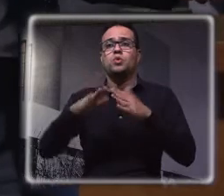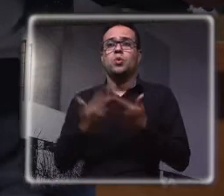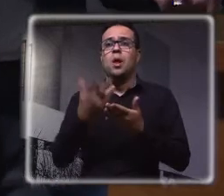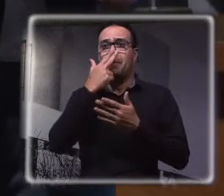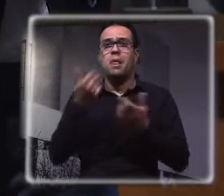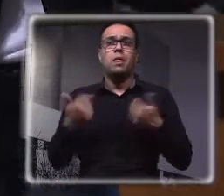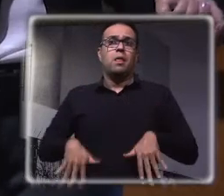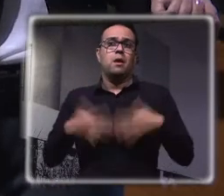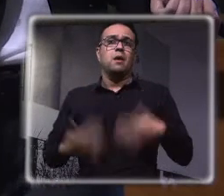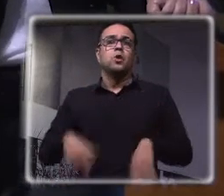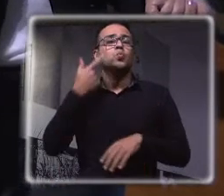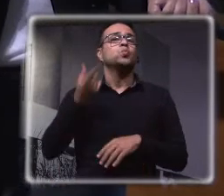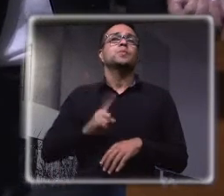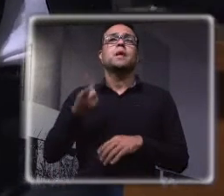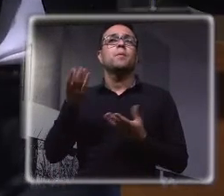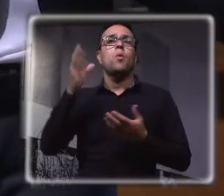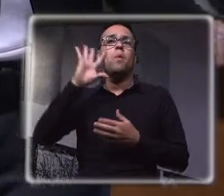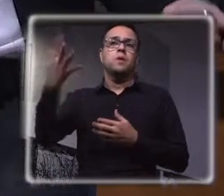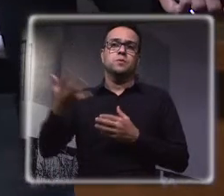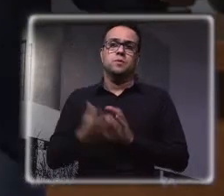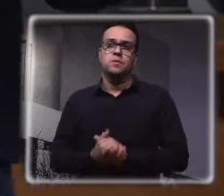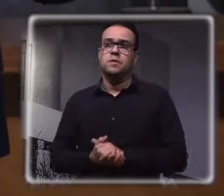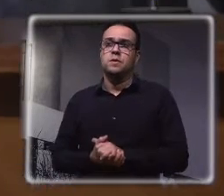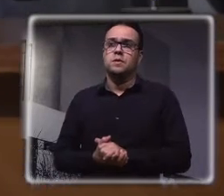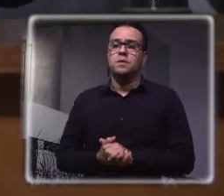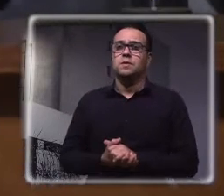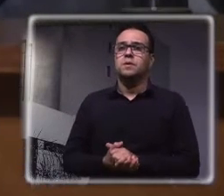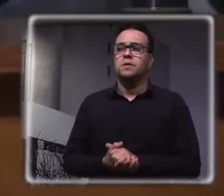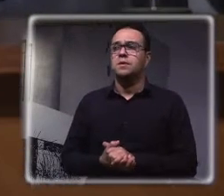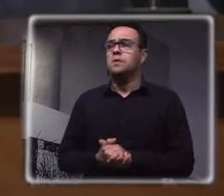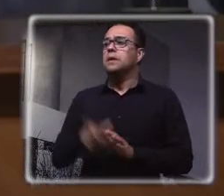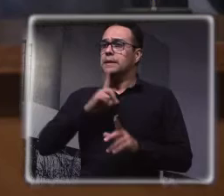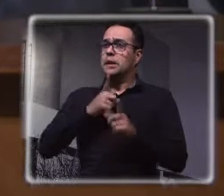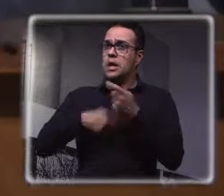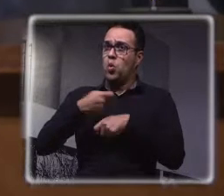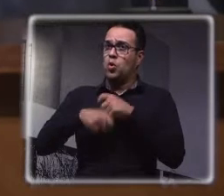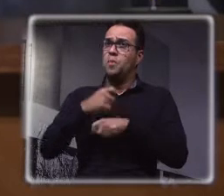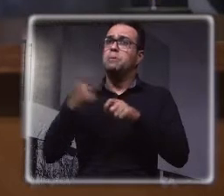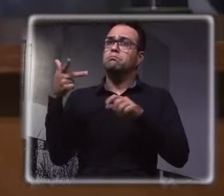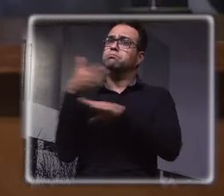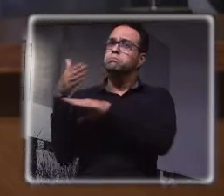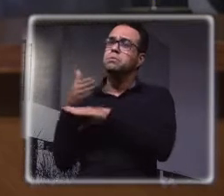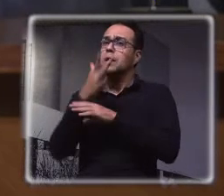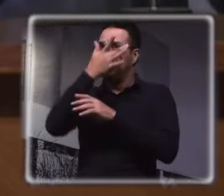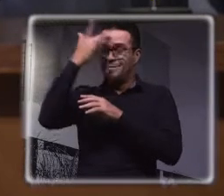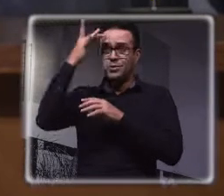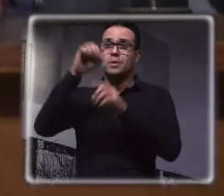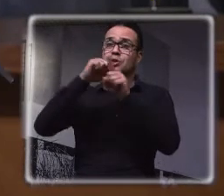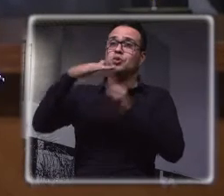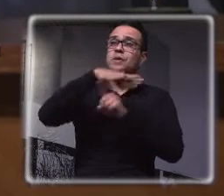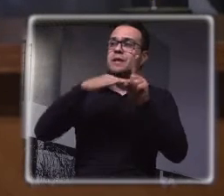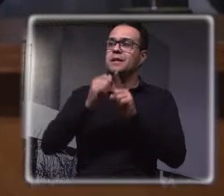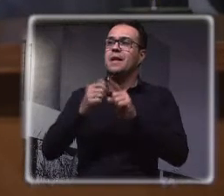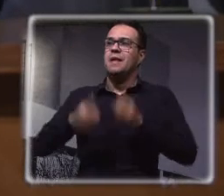numa situação de não saber como lidar, né? Nós tivemos, com a estabilização da economia, o ingresso de muitas pessoas na sociedade